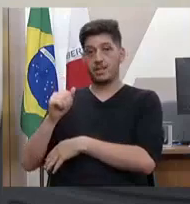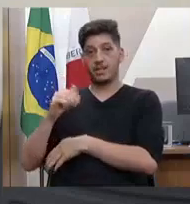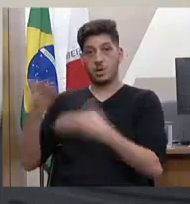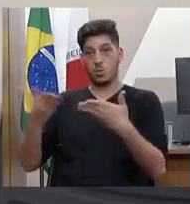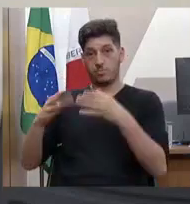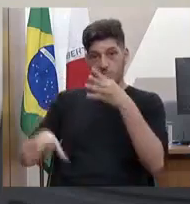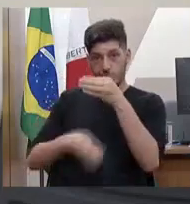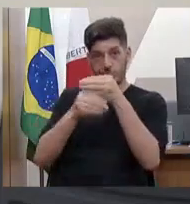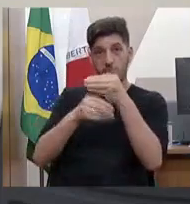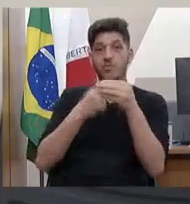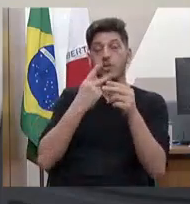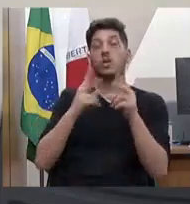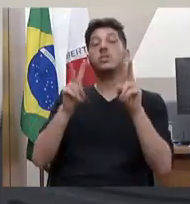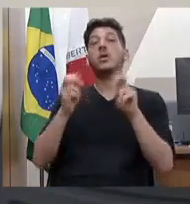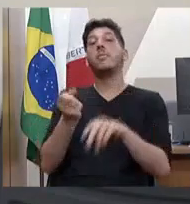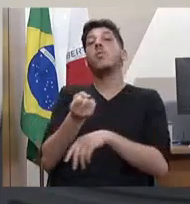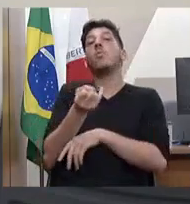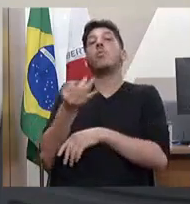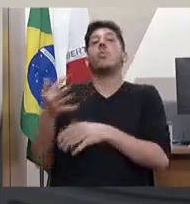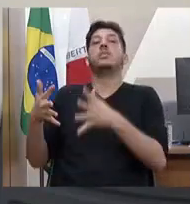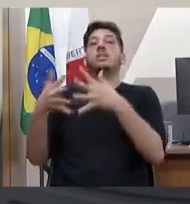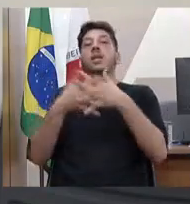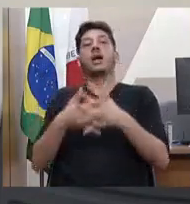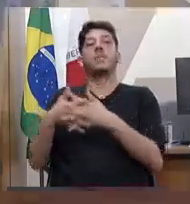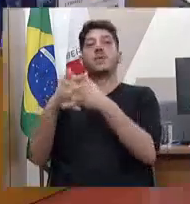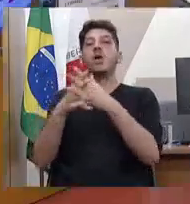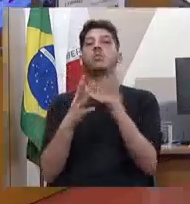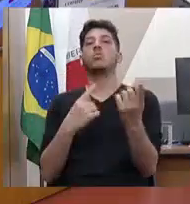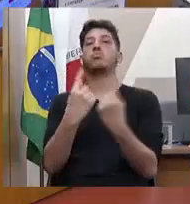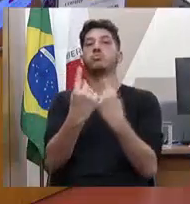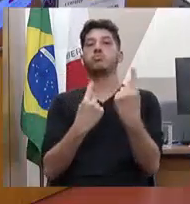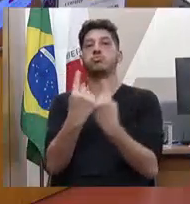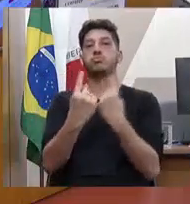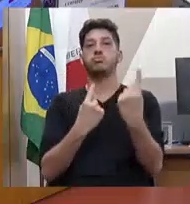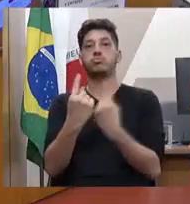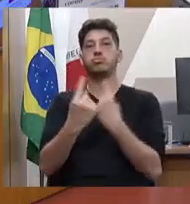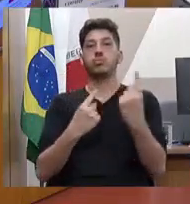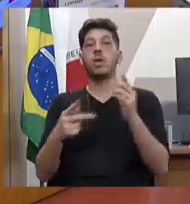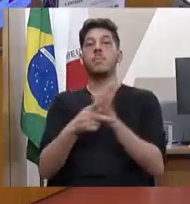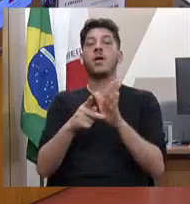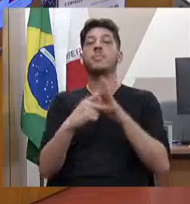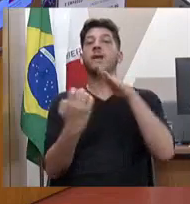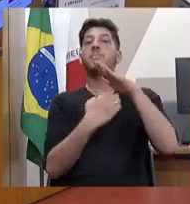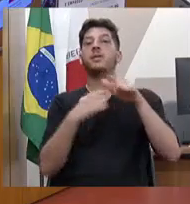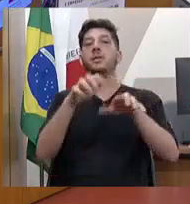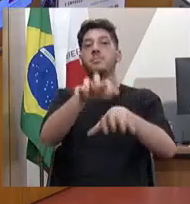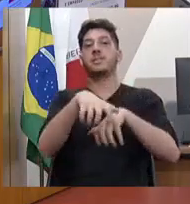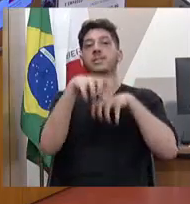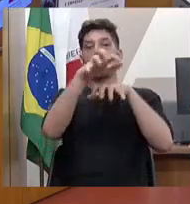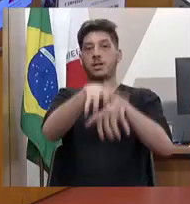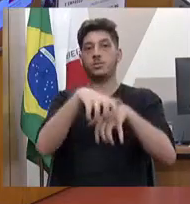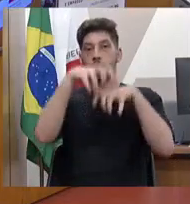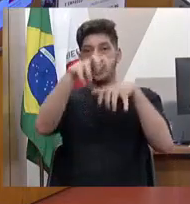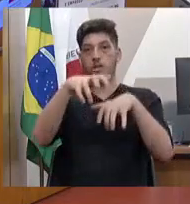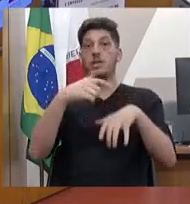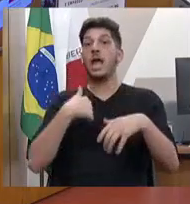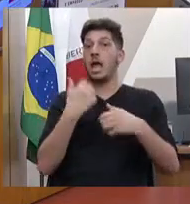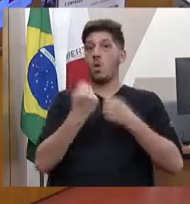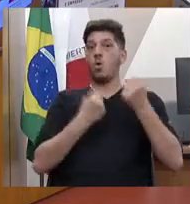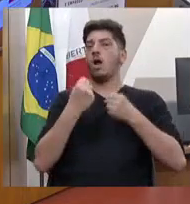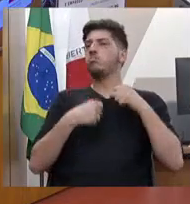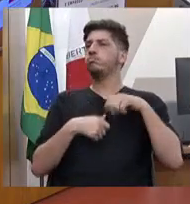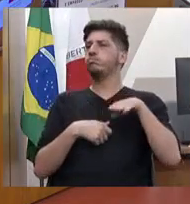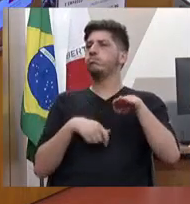a quantidade de caminhões que circulam na estrada aqui das mineradoras né e eu passo nessa região